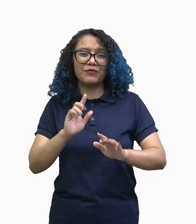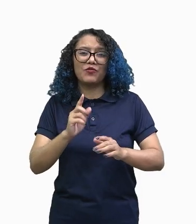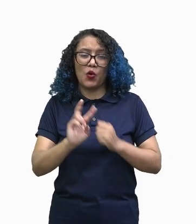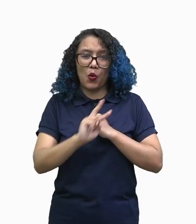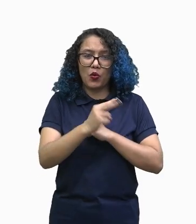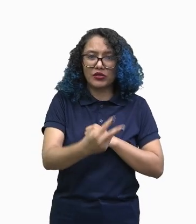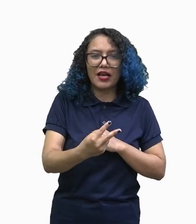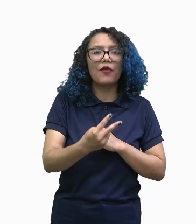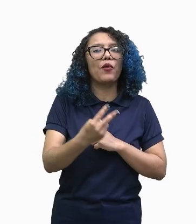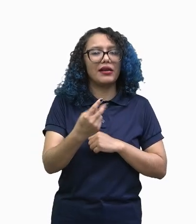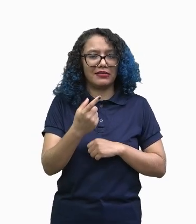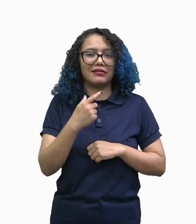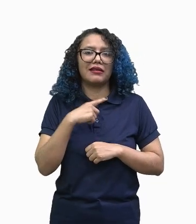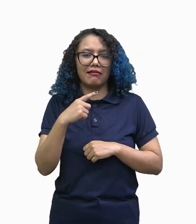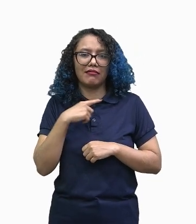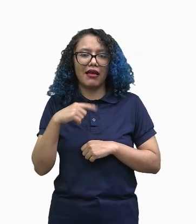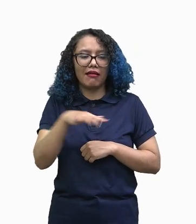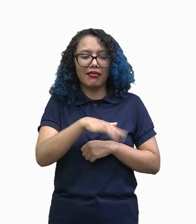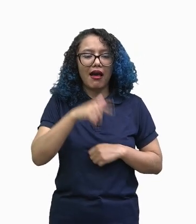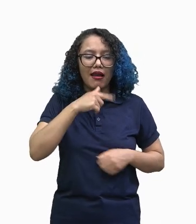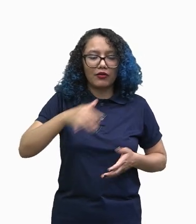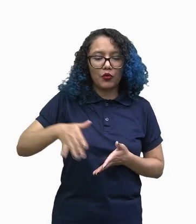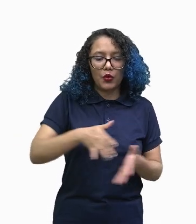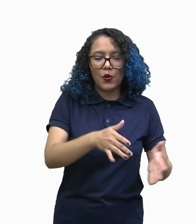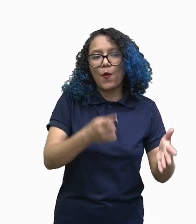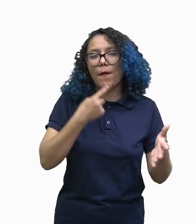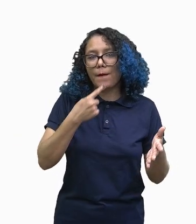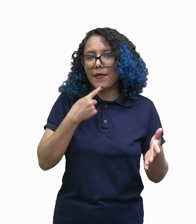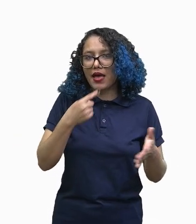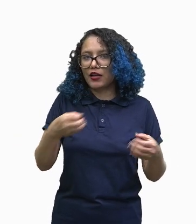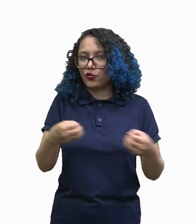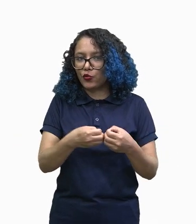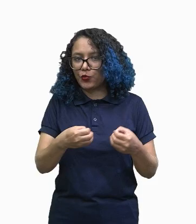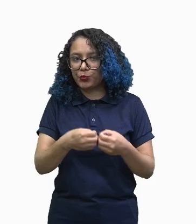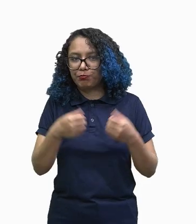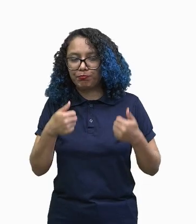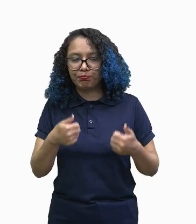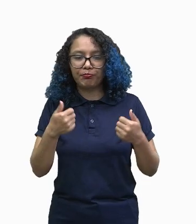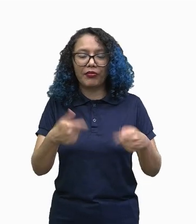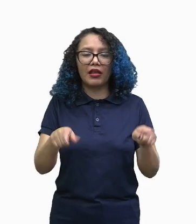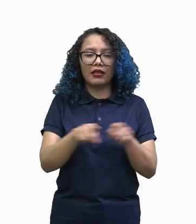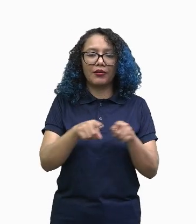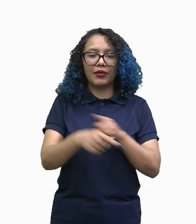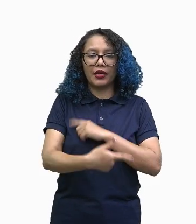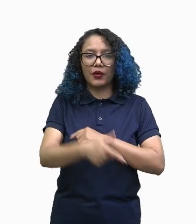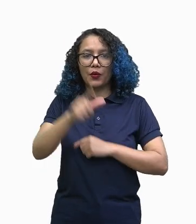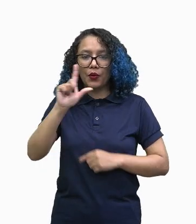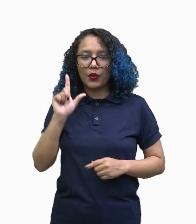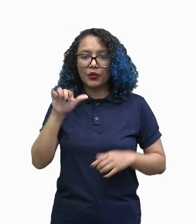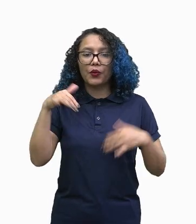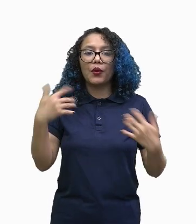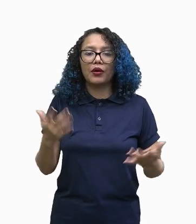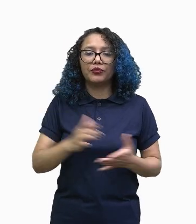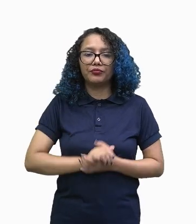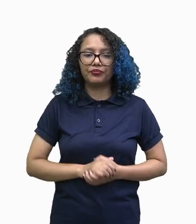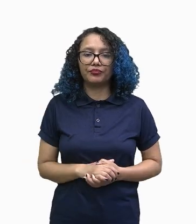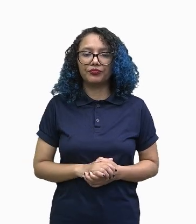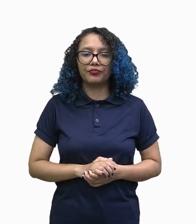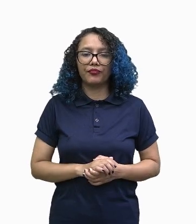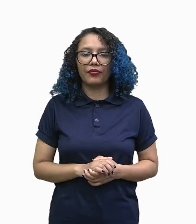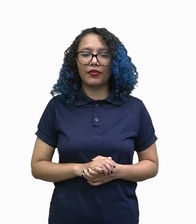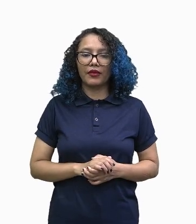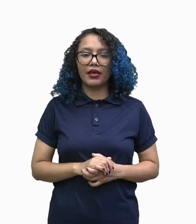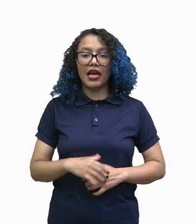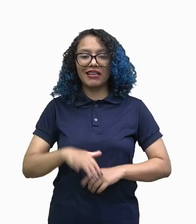para os rios e corpos d'água naquela região. E também... Temos, né, a pressão, que é o último, né? Acredito aí.